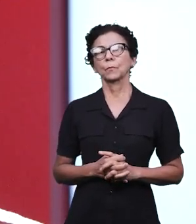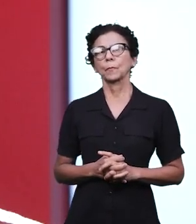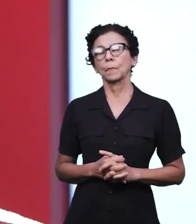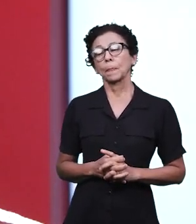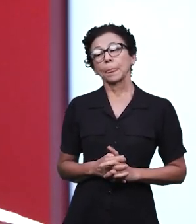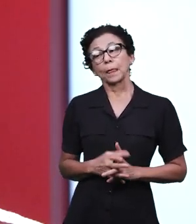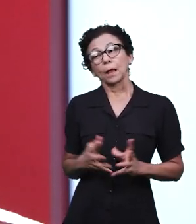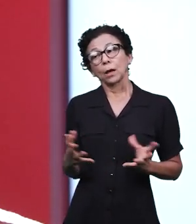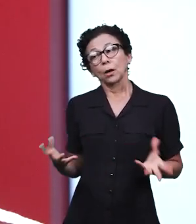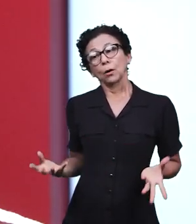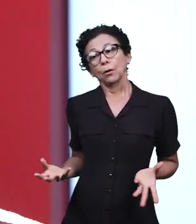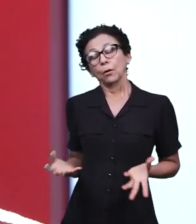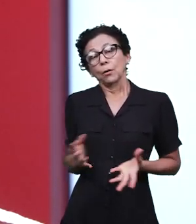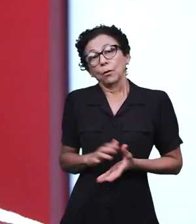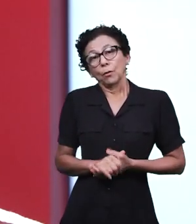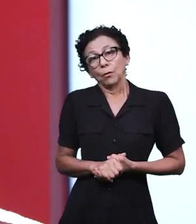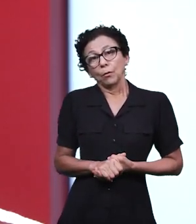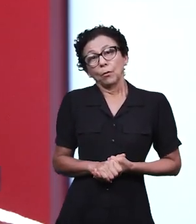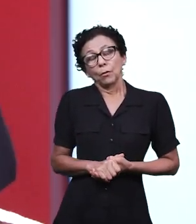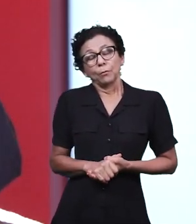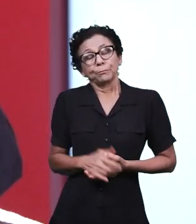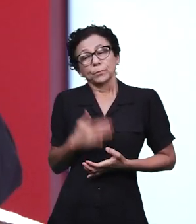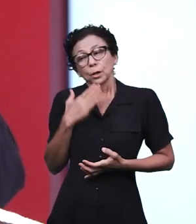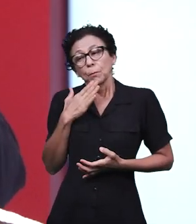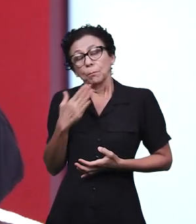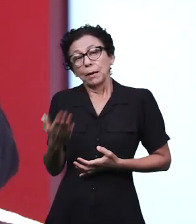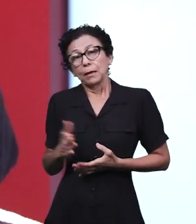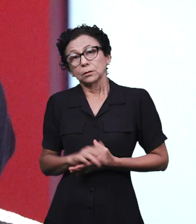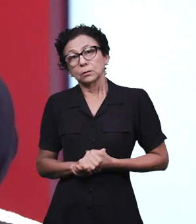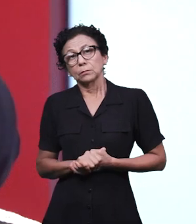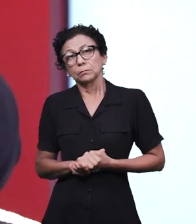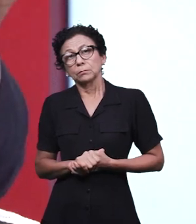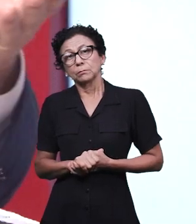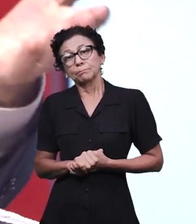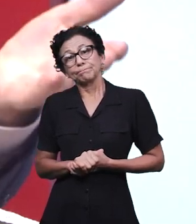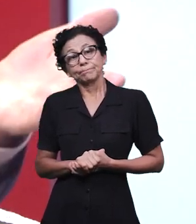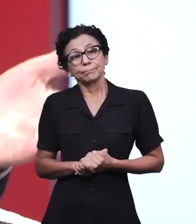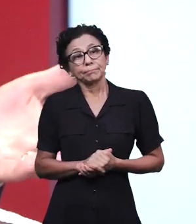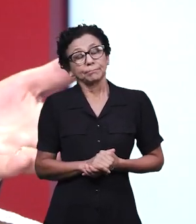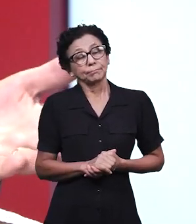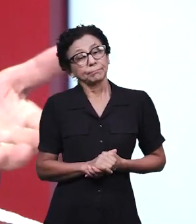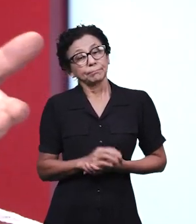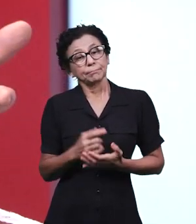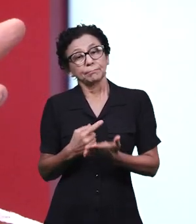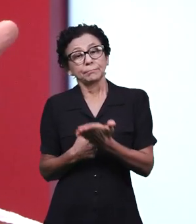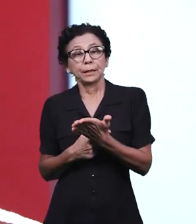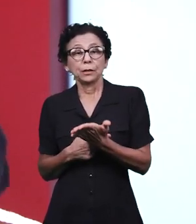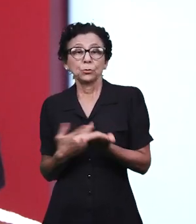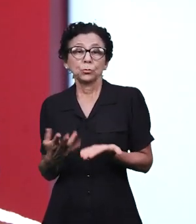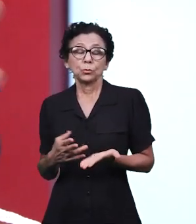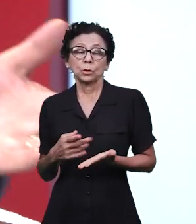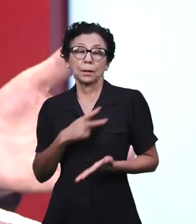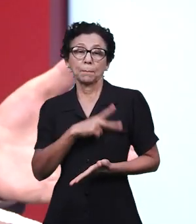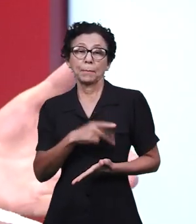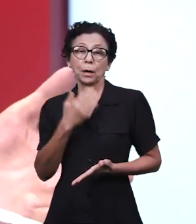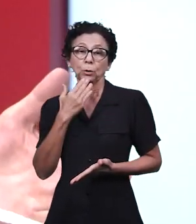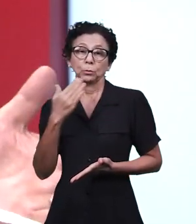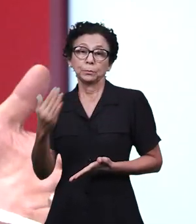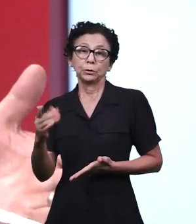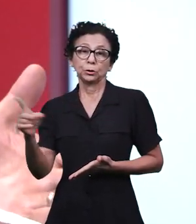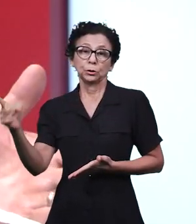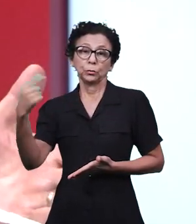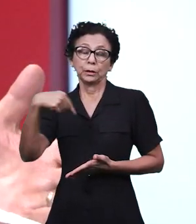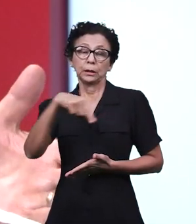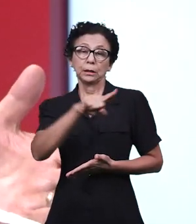ele apelou para César, e não me parece bem mandar uma pessoa para César sem dizer o crime que ele cometeu, e na verdade ele não cometeu crime nenhum.